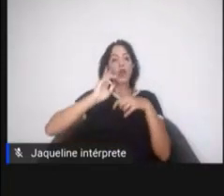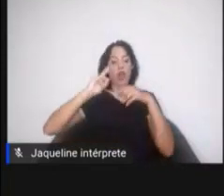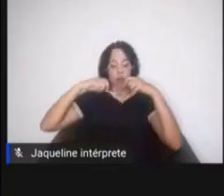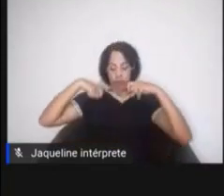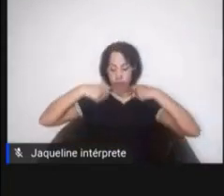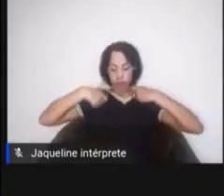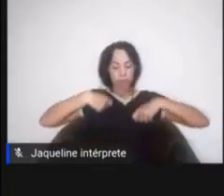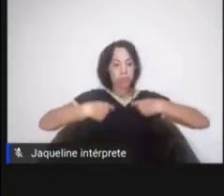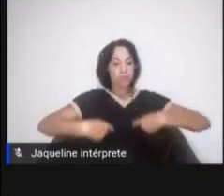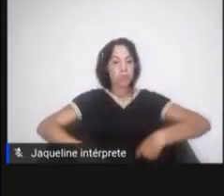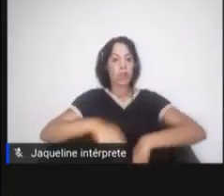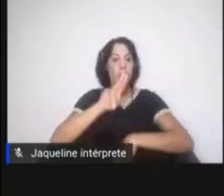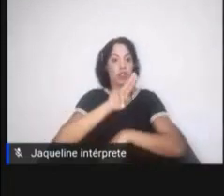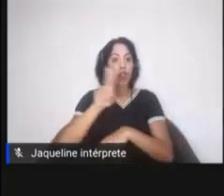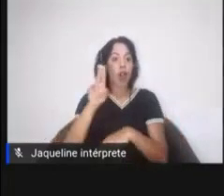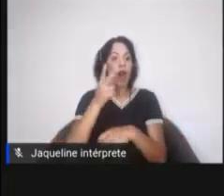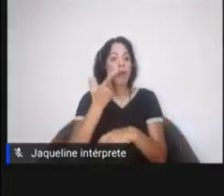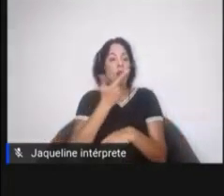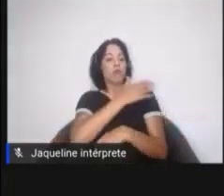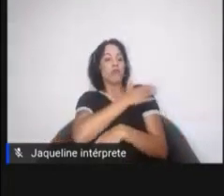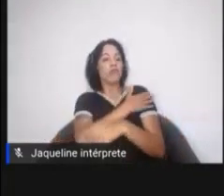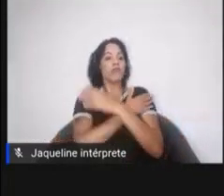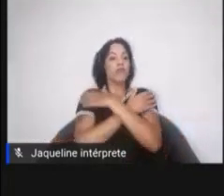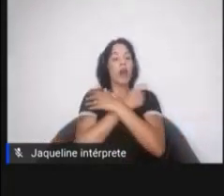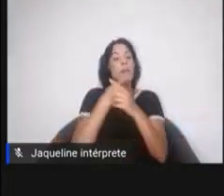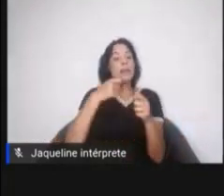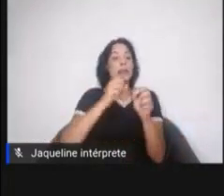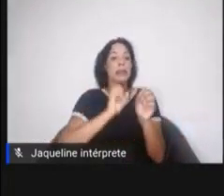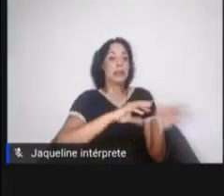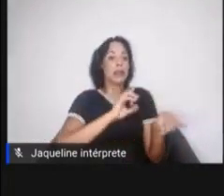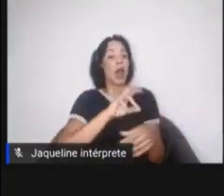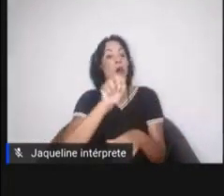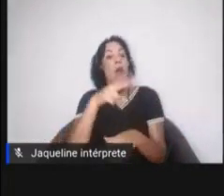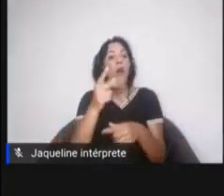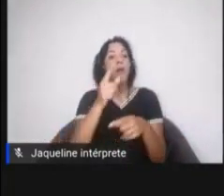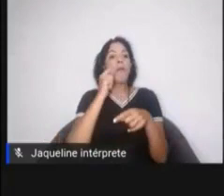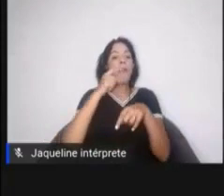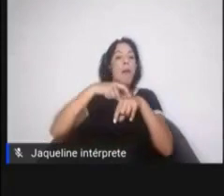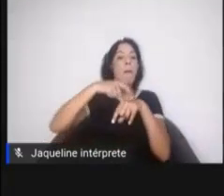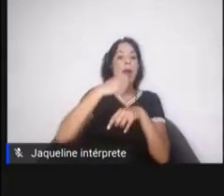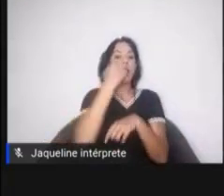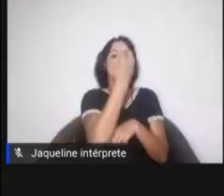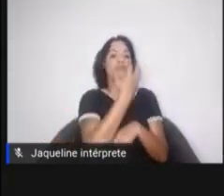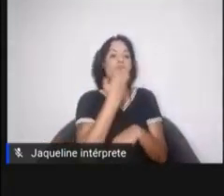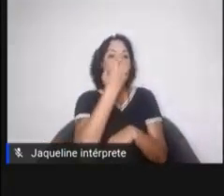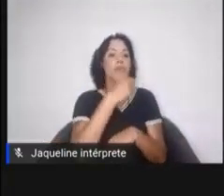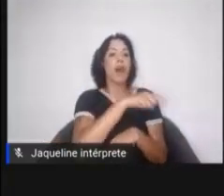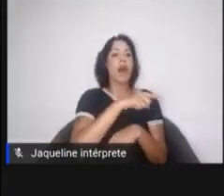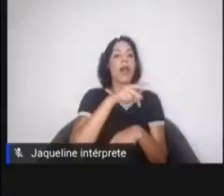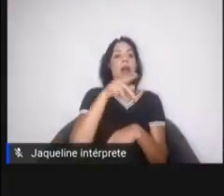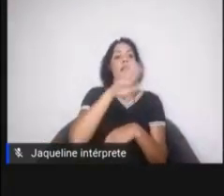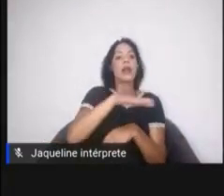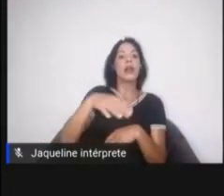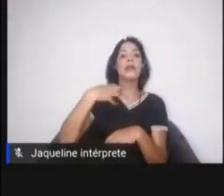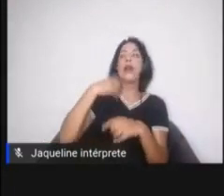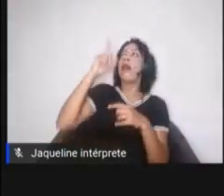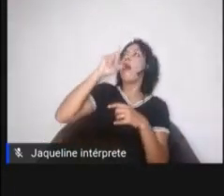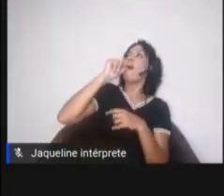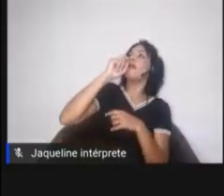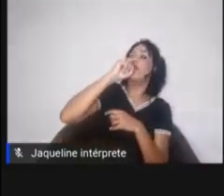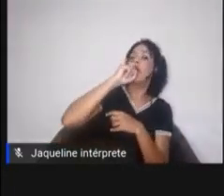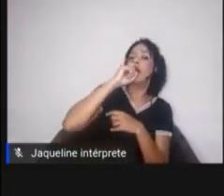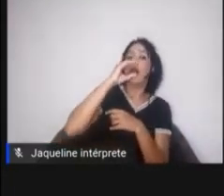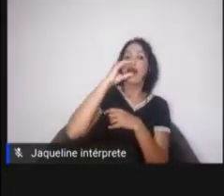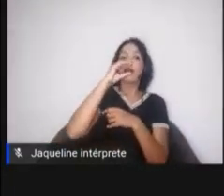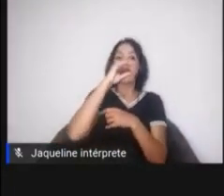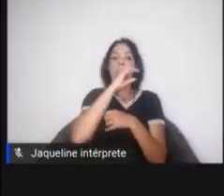uma criança que necessite desse estímulo, cantar uma musiquinha, ela perceber a temperatura da água, mas